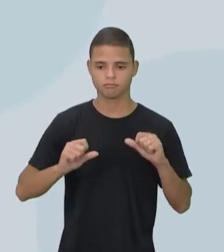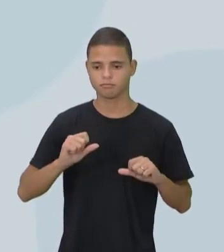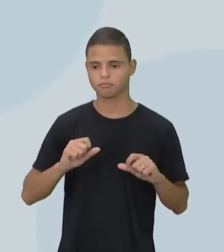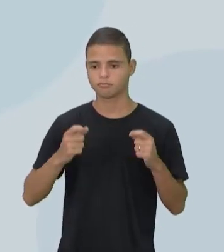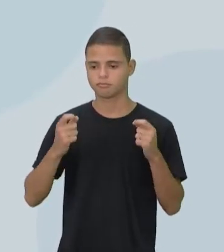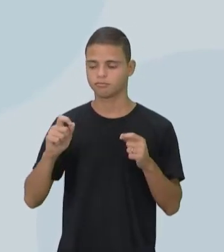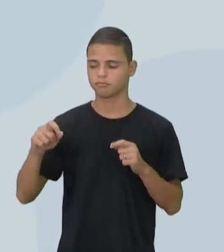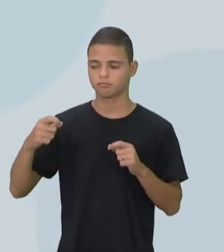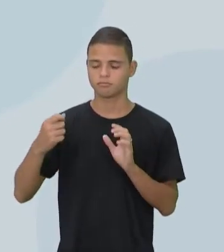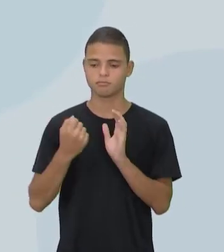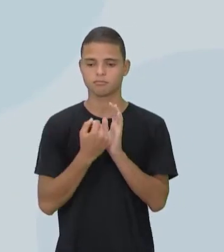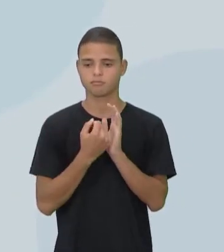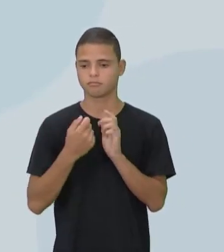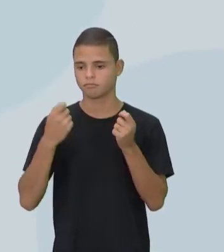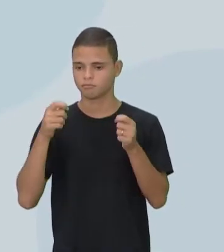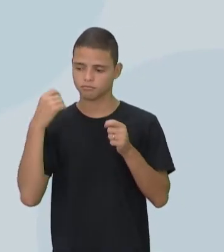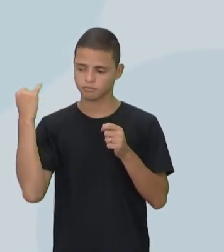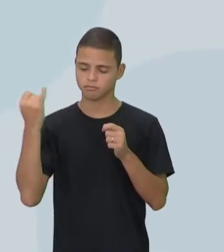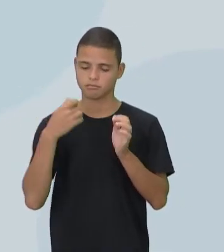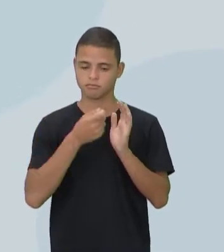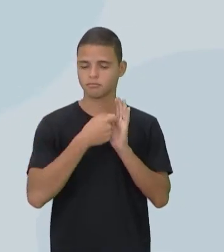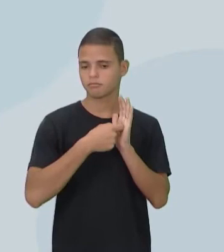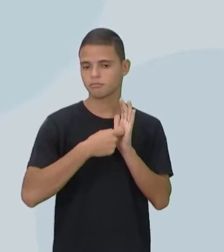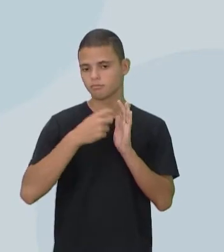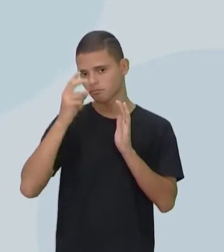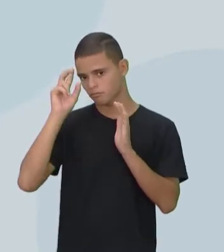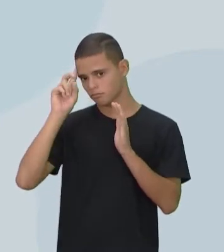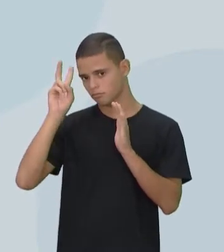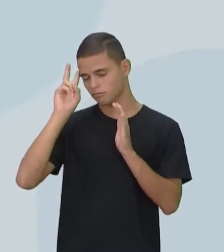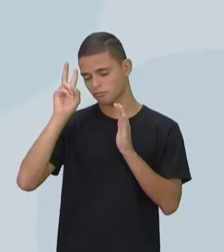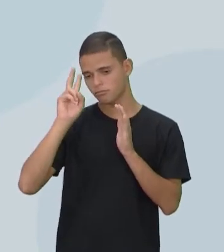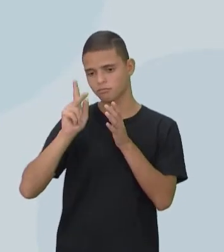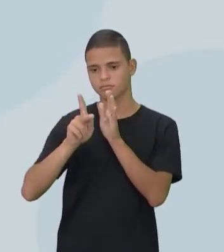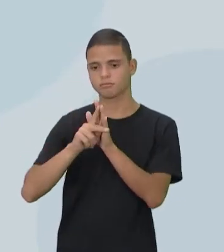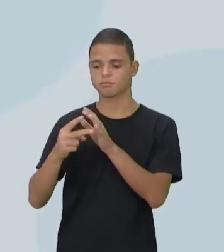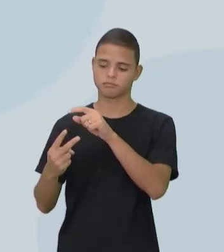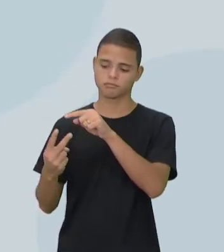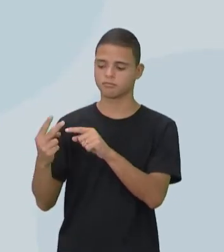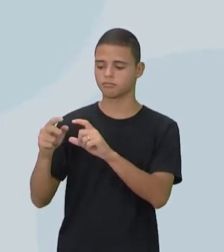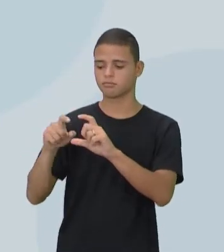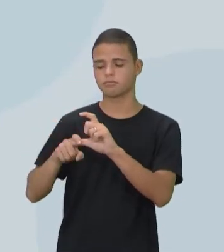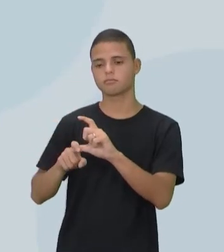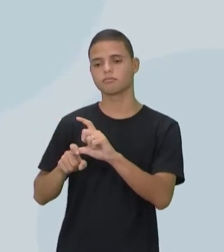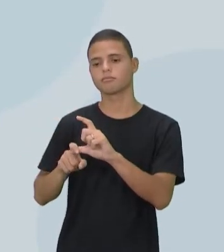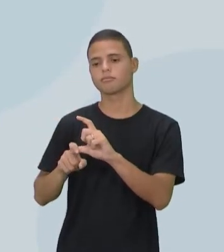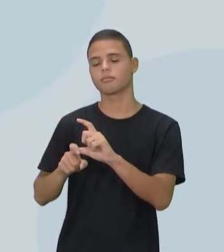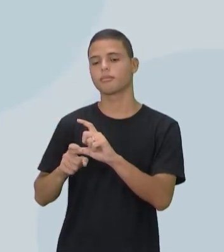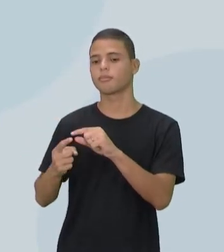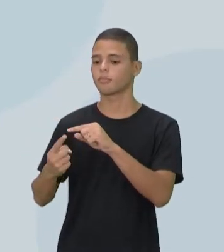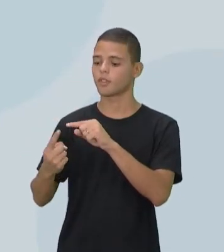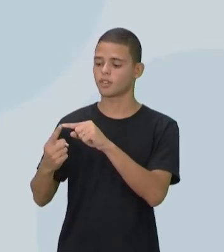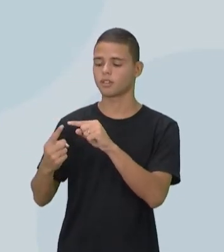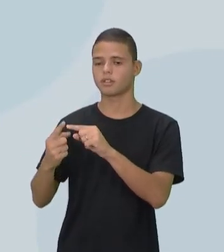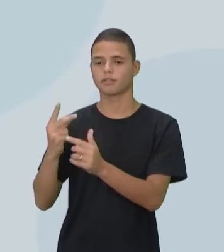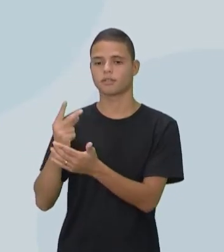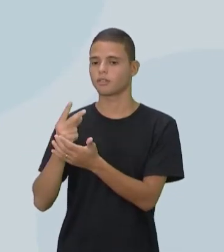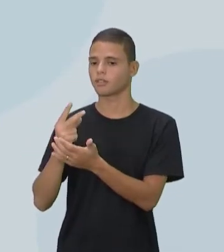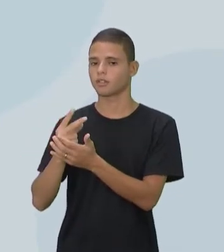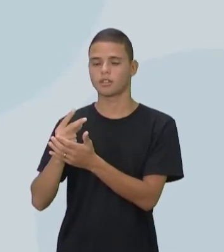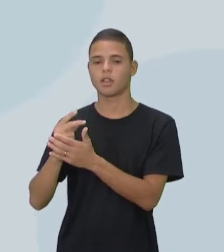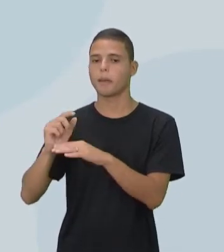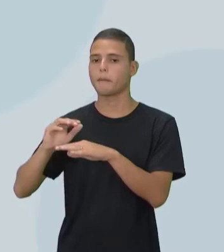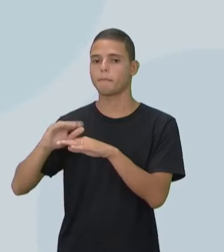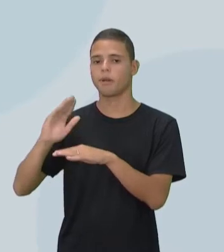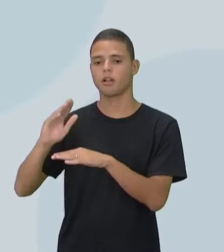escrever o símbolo do elemento químico, você atentar que quando o elemento químico tem 2 letras do símbolo, a primeira letra sempre